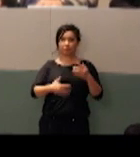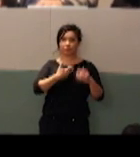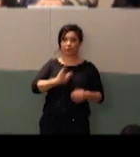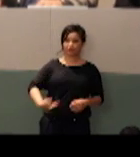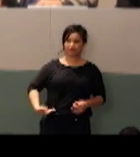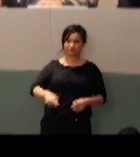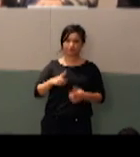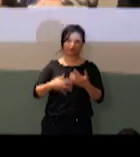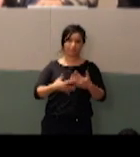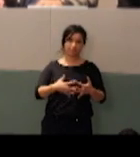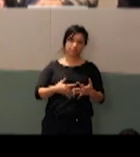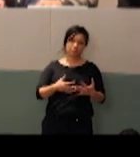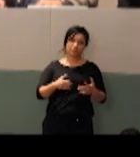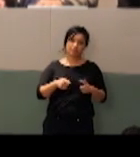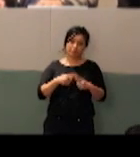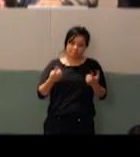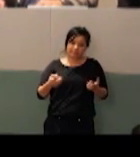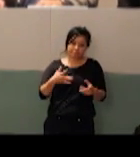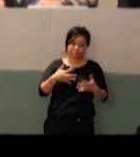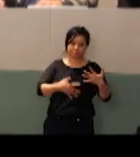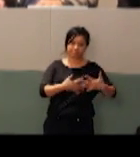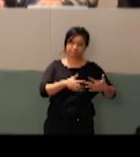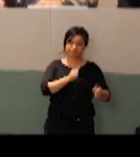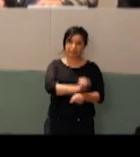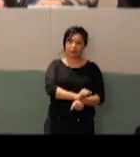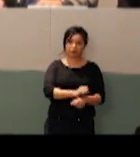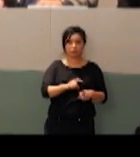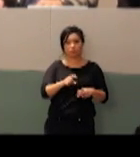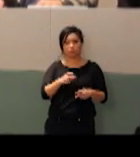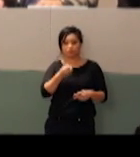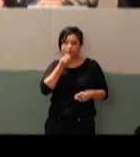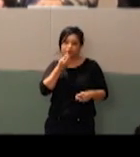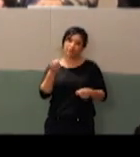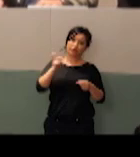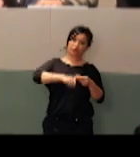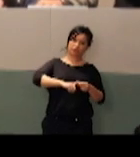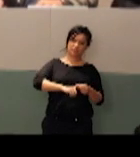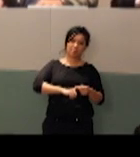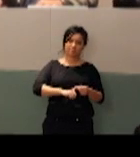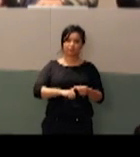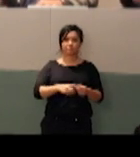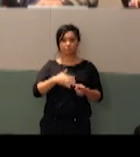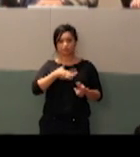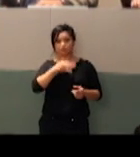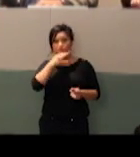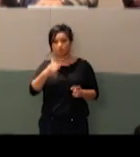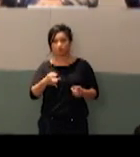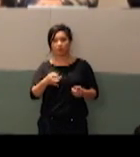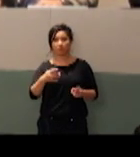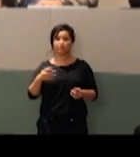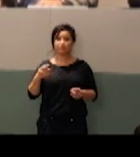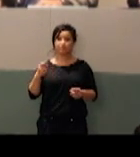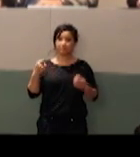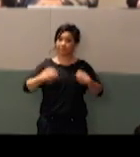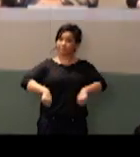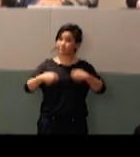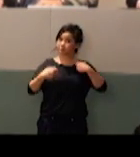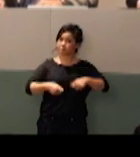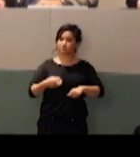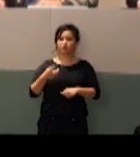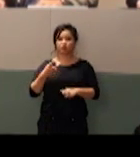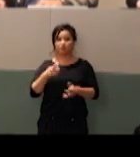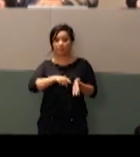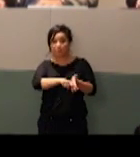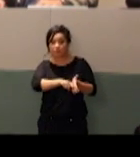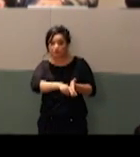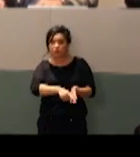essas áreas já estariam sendo ocupadas desta maneira. E acho também que é fundamental um estudo mais detalhado